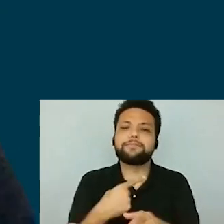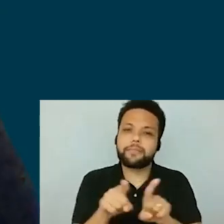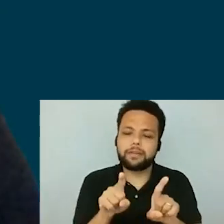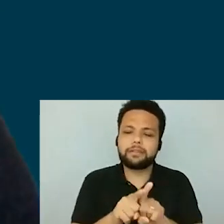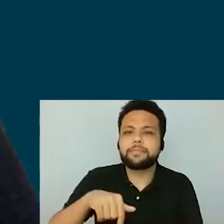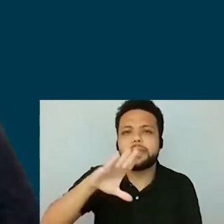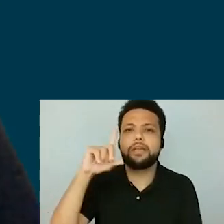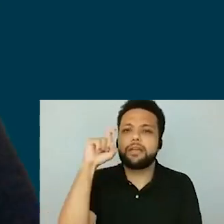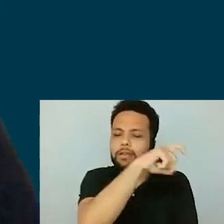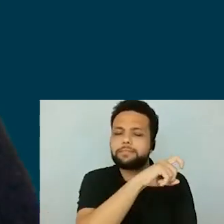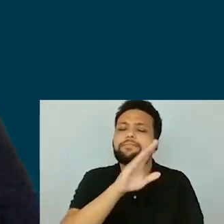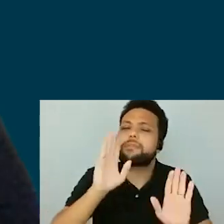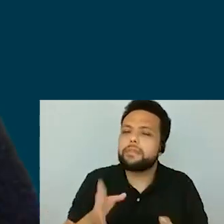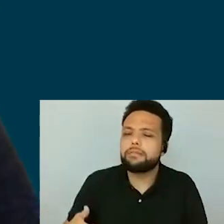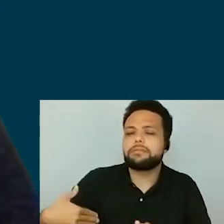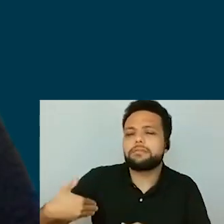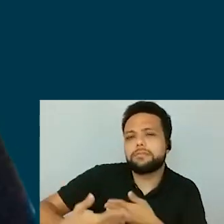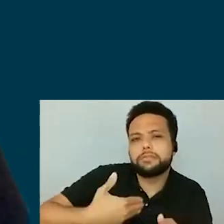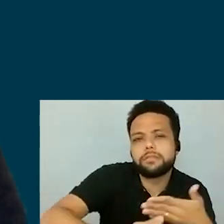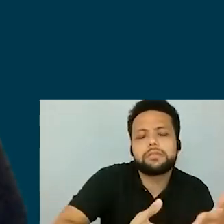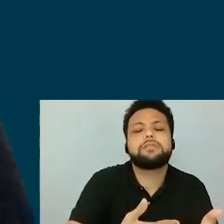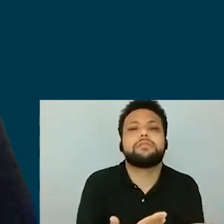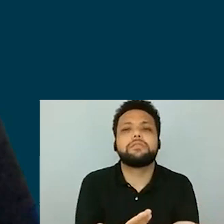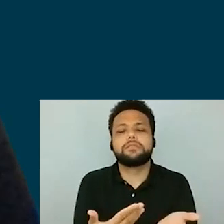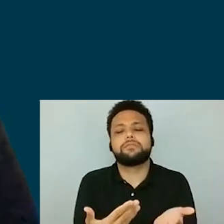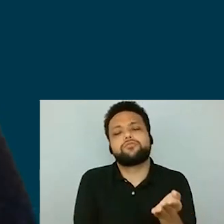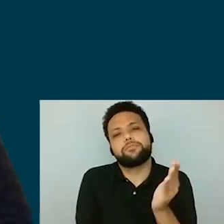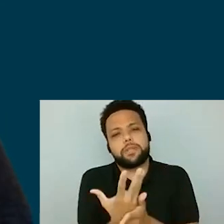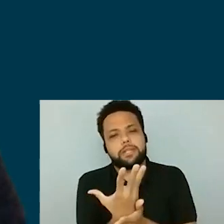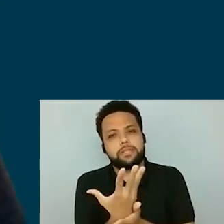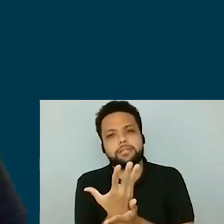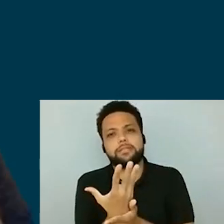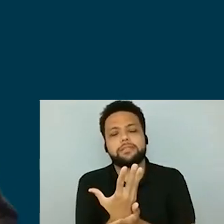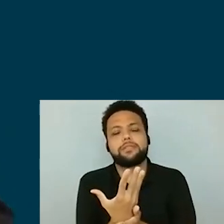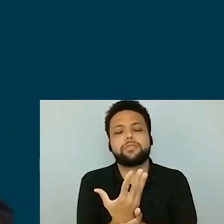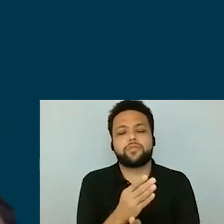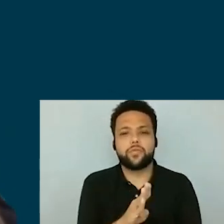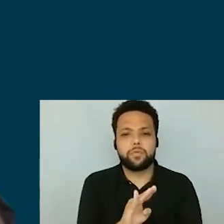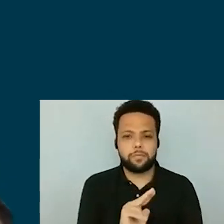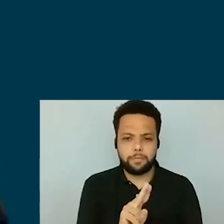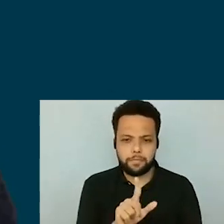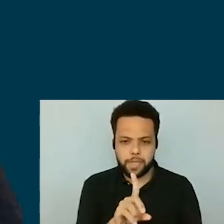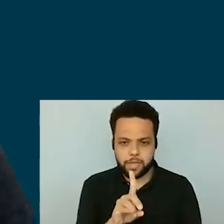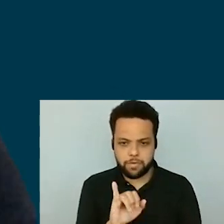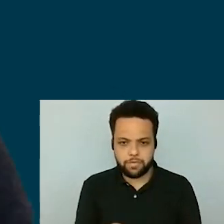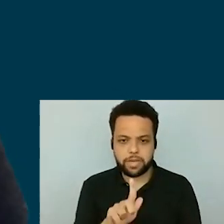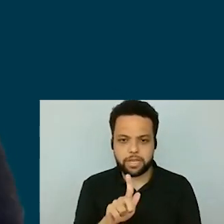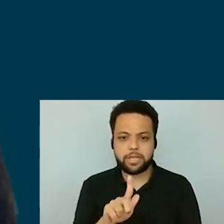dificuldades que foram levantadas durante o processo de implantação do Build Security no time, assim,